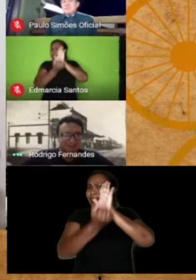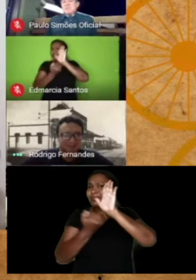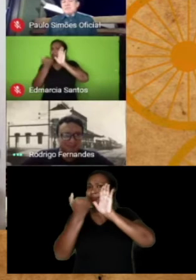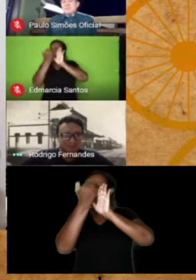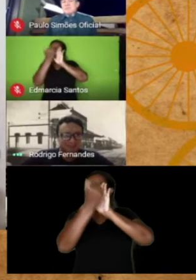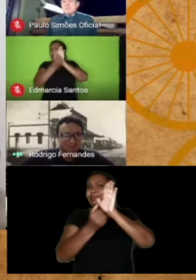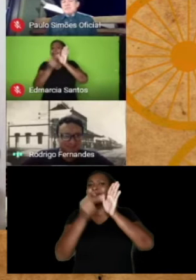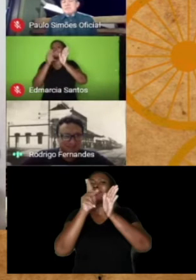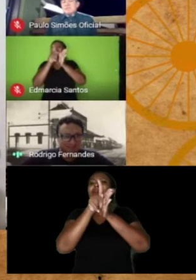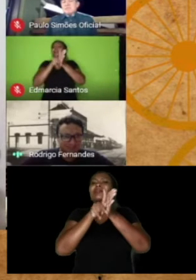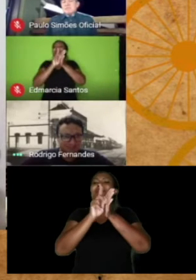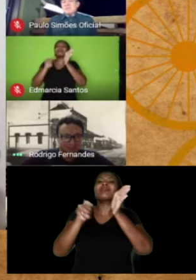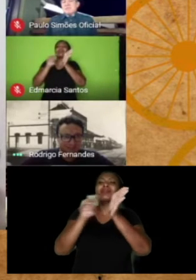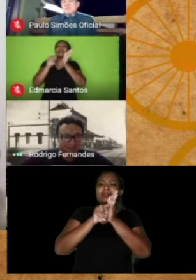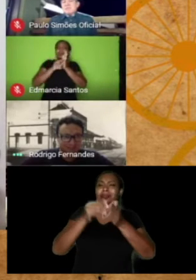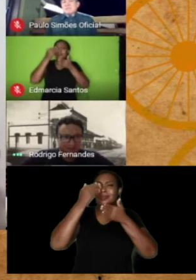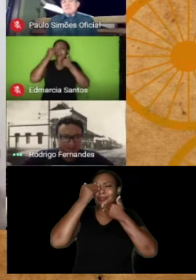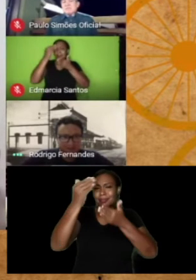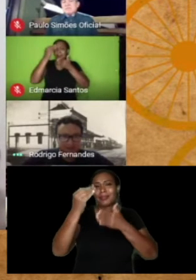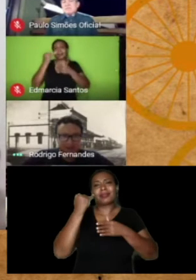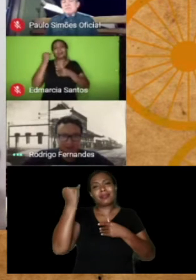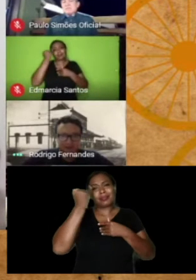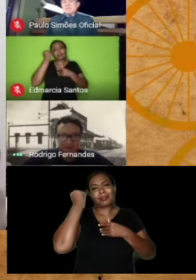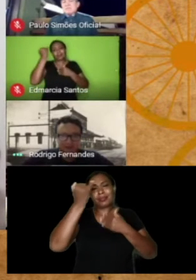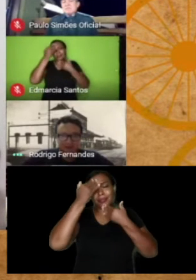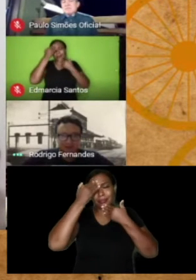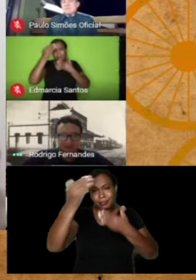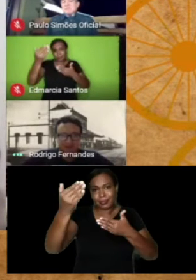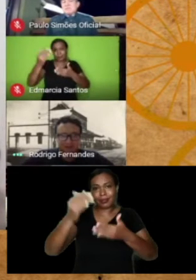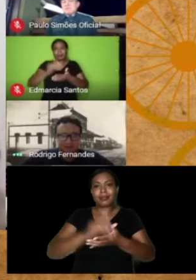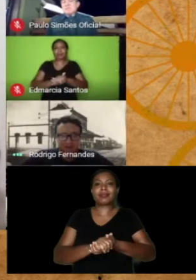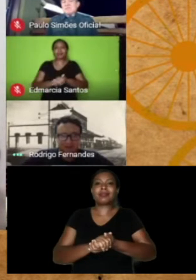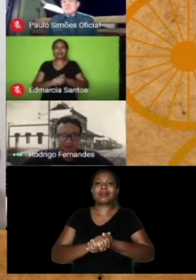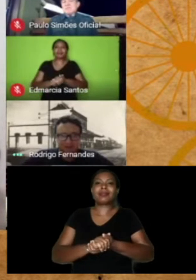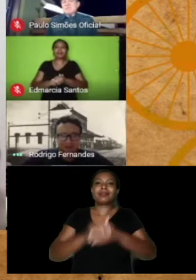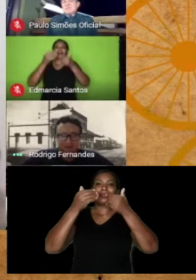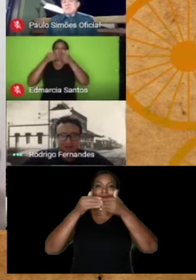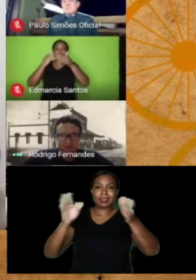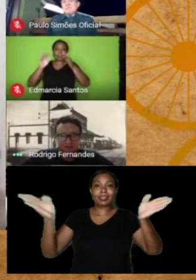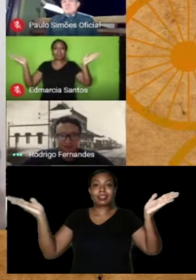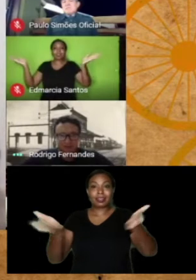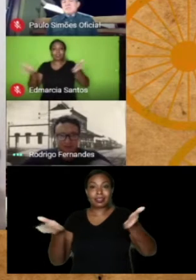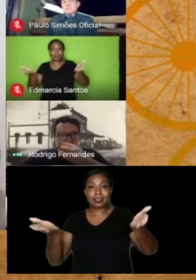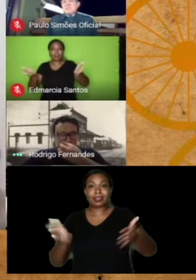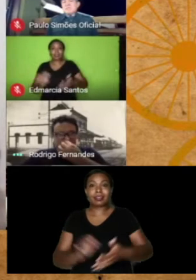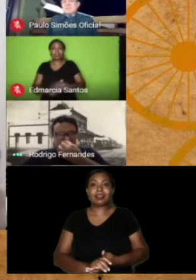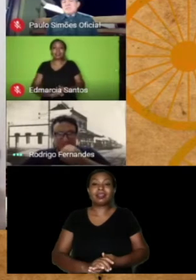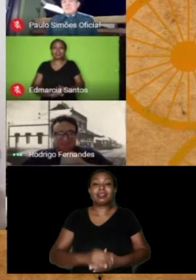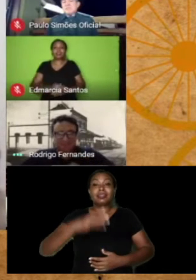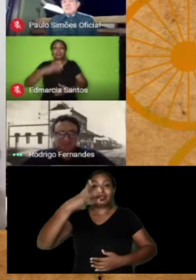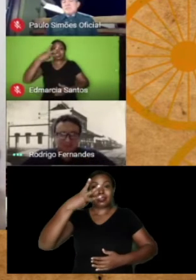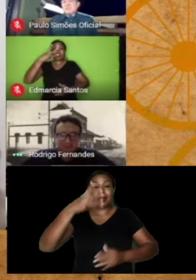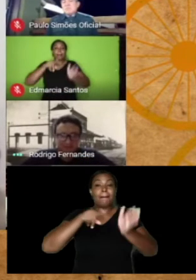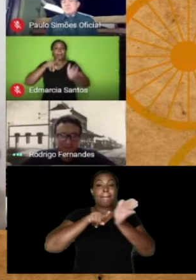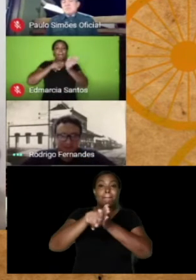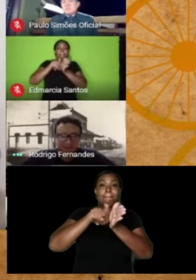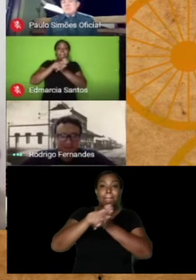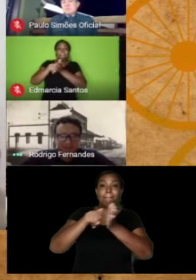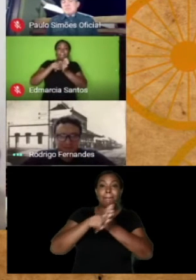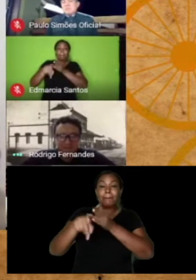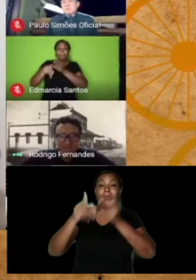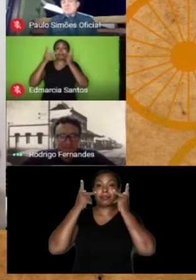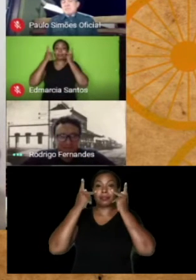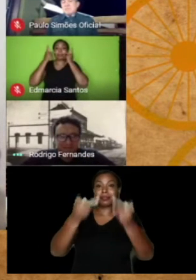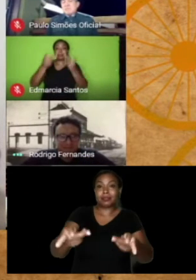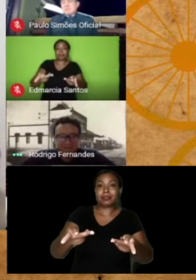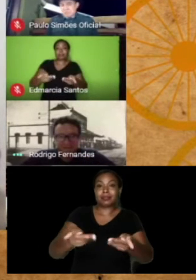importante. Obrigado, viu? Obrigado. Agradeço. Nós abriremos então agora para 3 perguntas aos